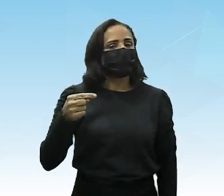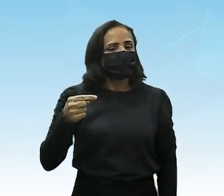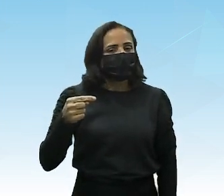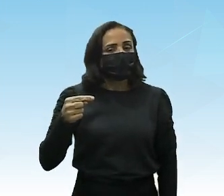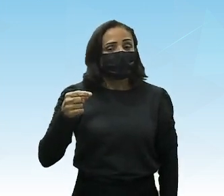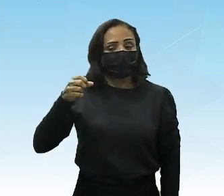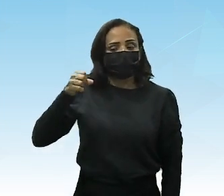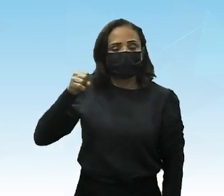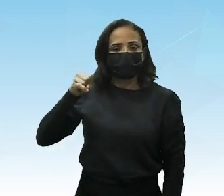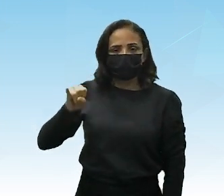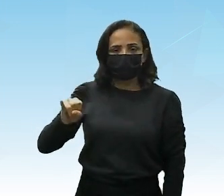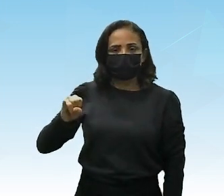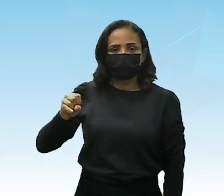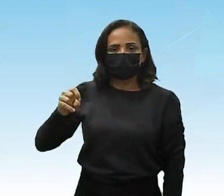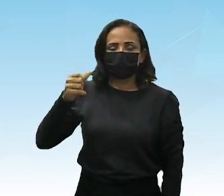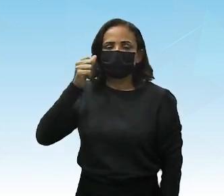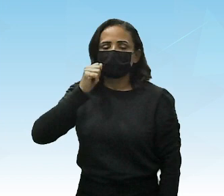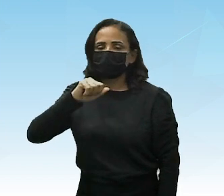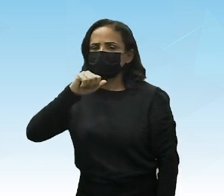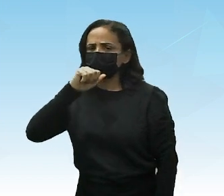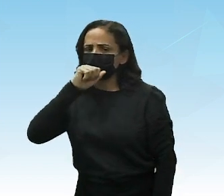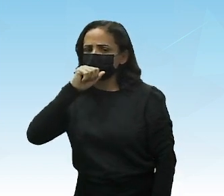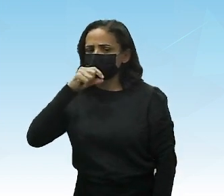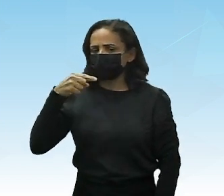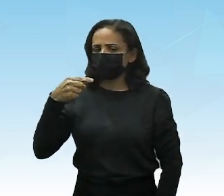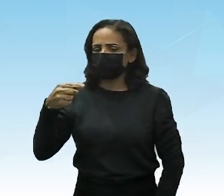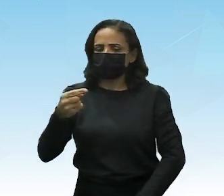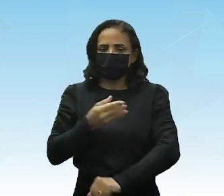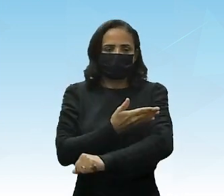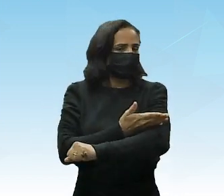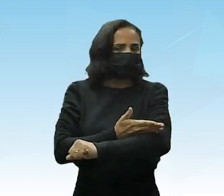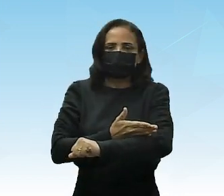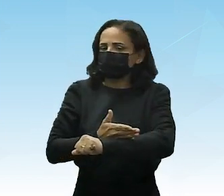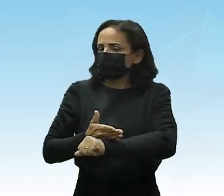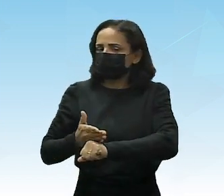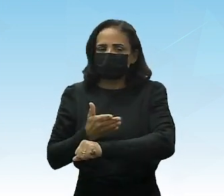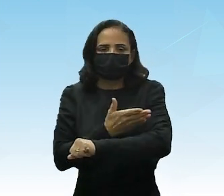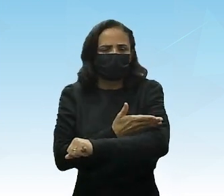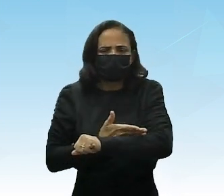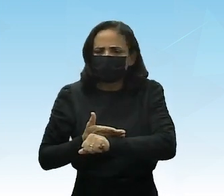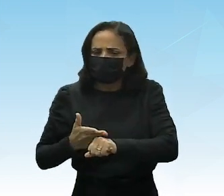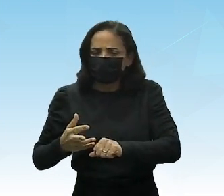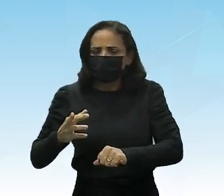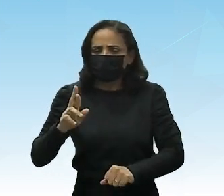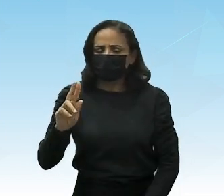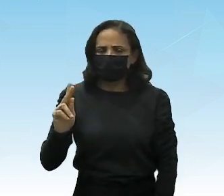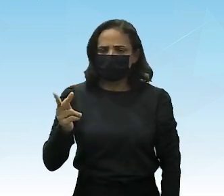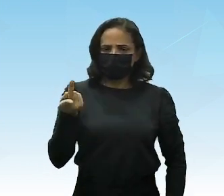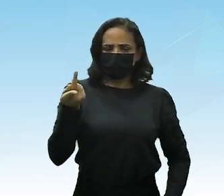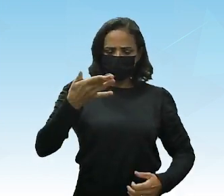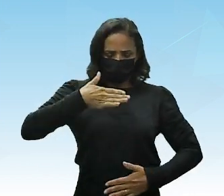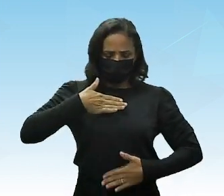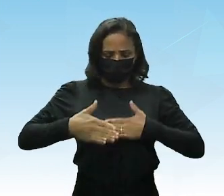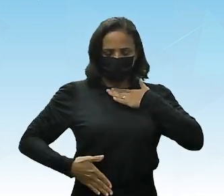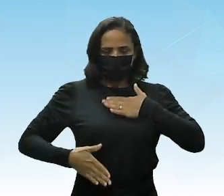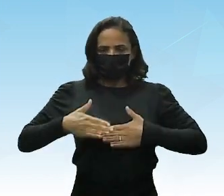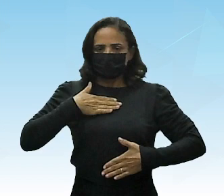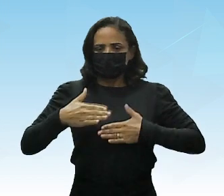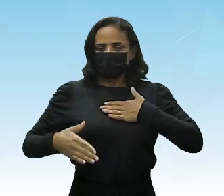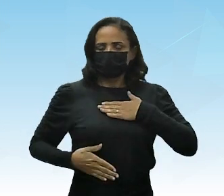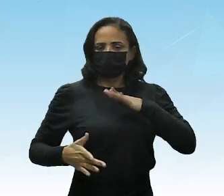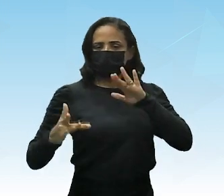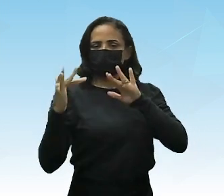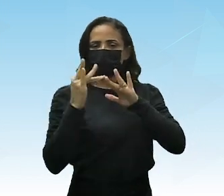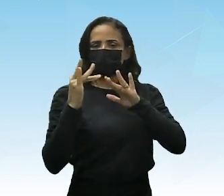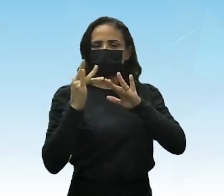mãe é negativa, ela não é acostumada com essa proteína RH. Então, a partir do momento que essa proteína RH aparece no corpo dela por causa do